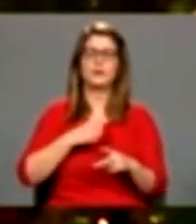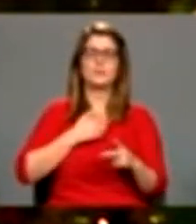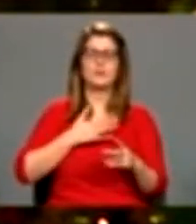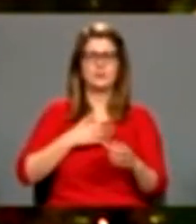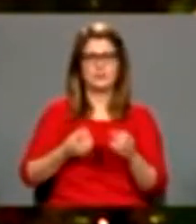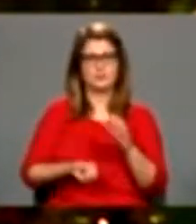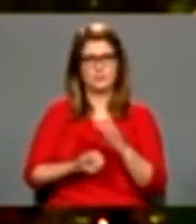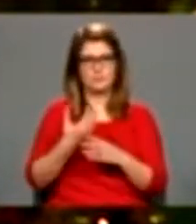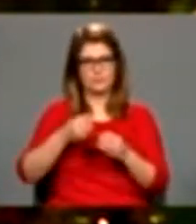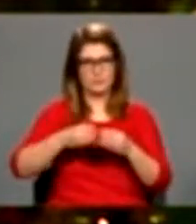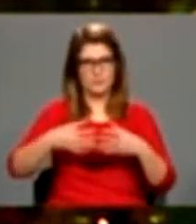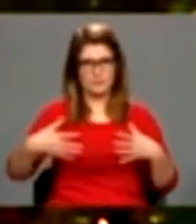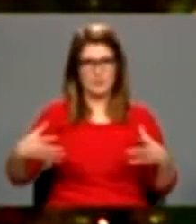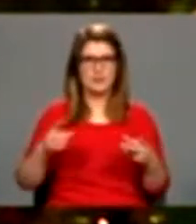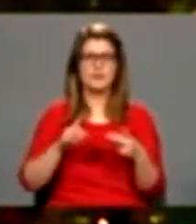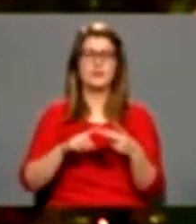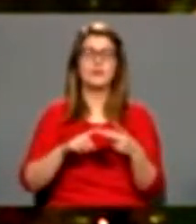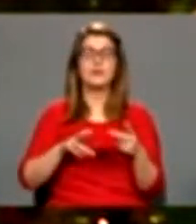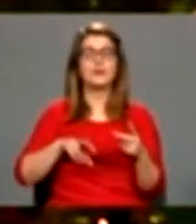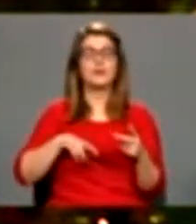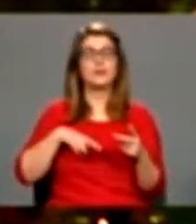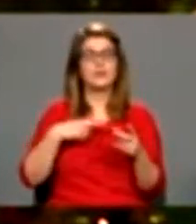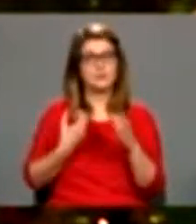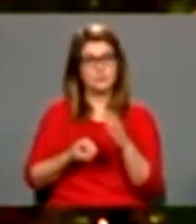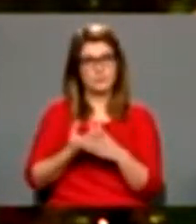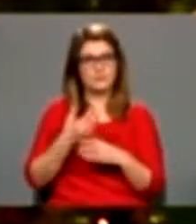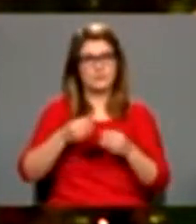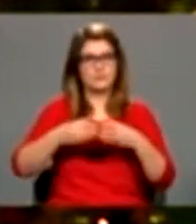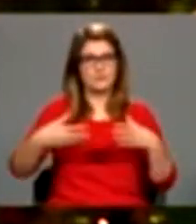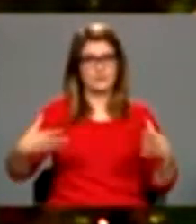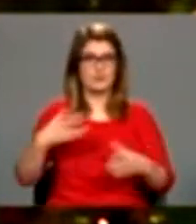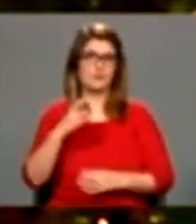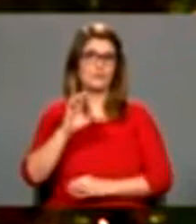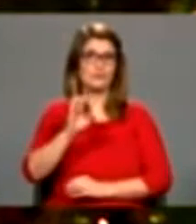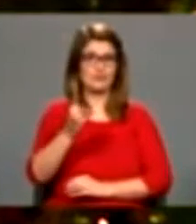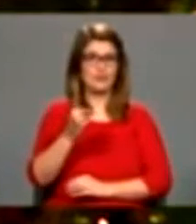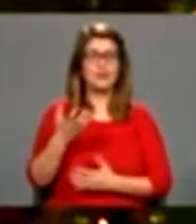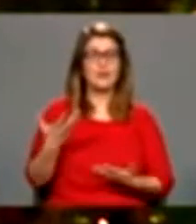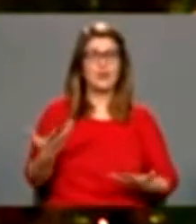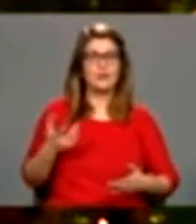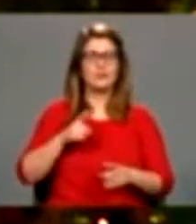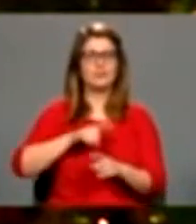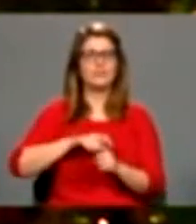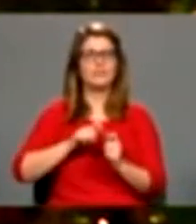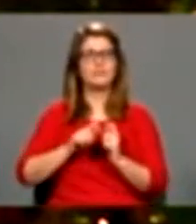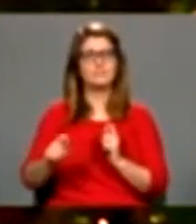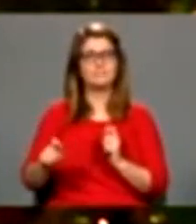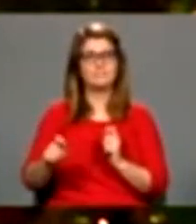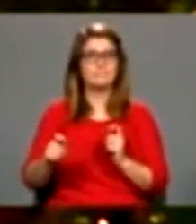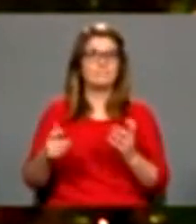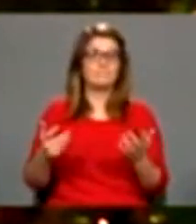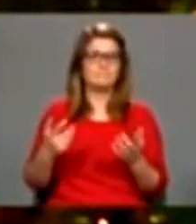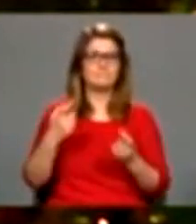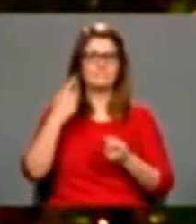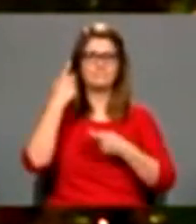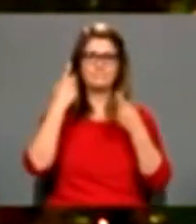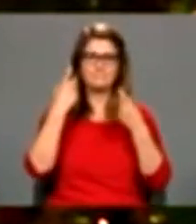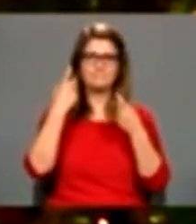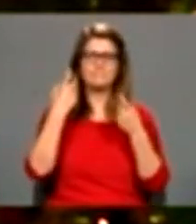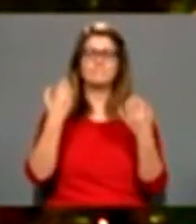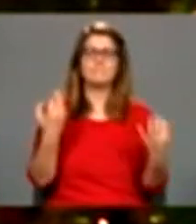na criação de riqueza na nossa região é tempo de pôr isso se